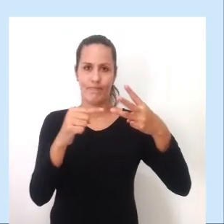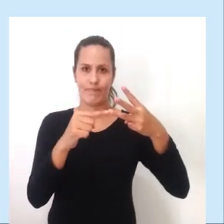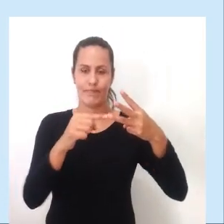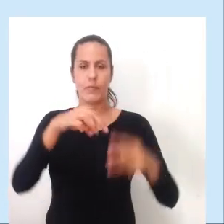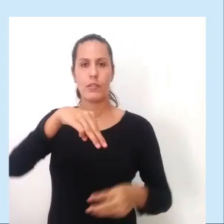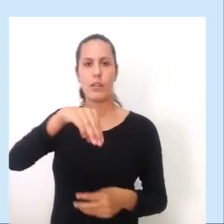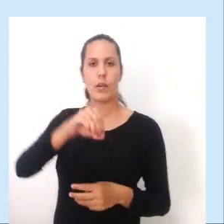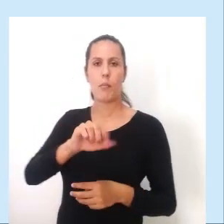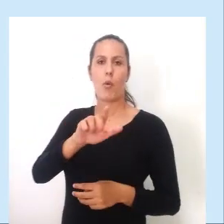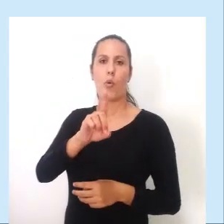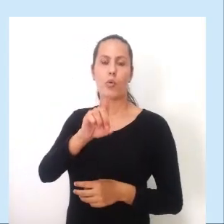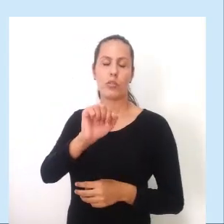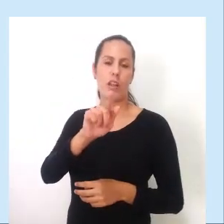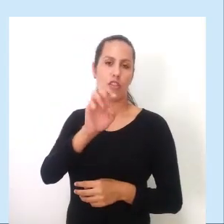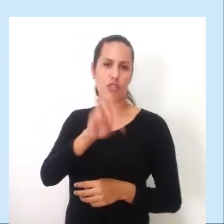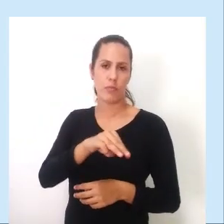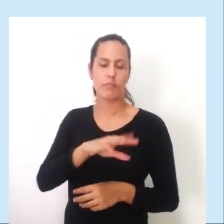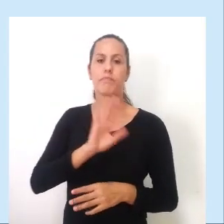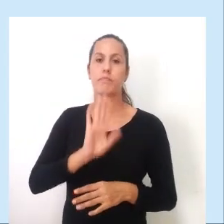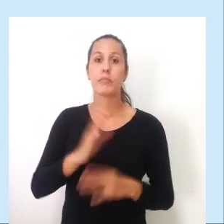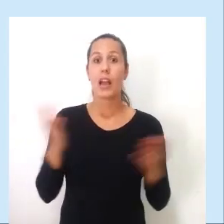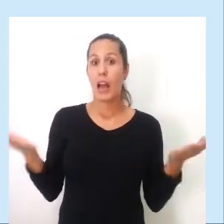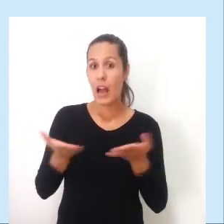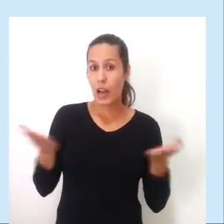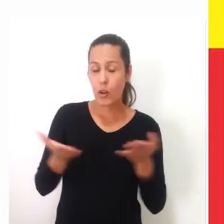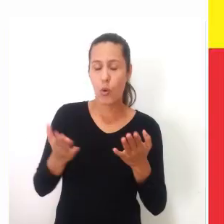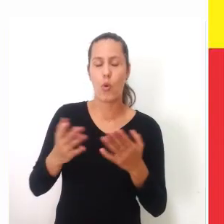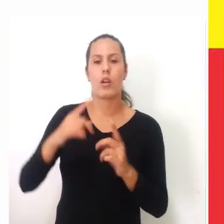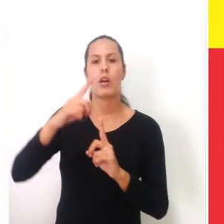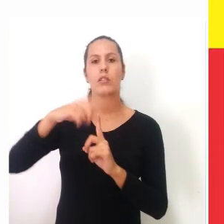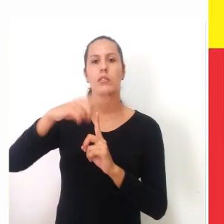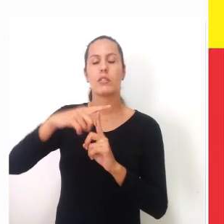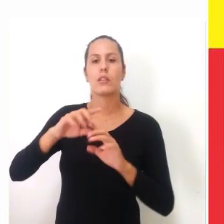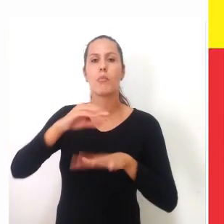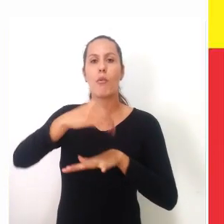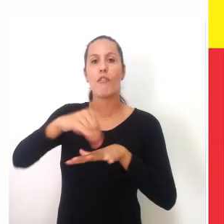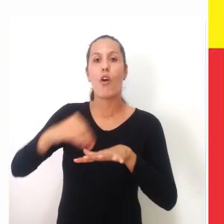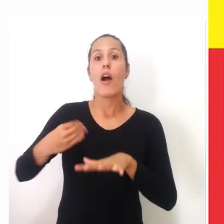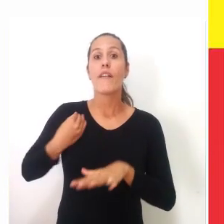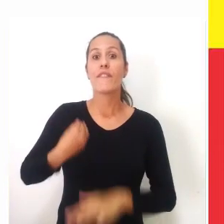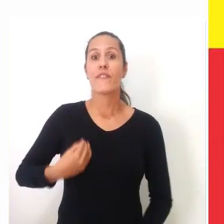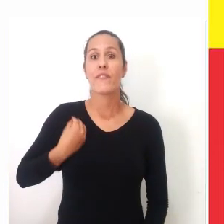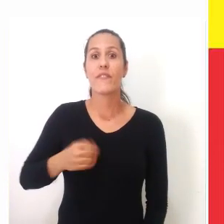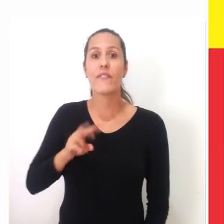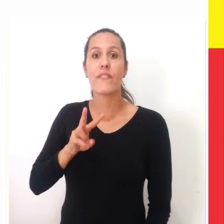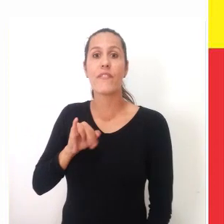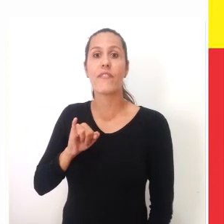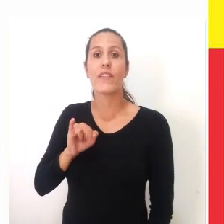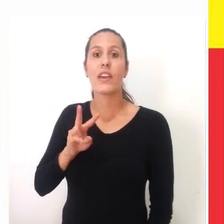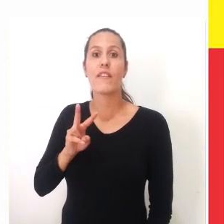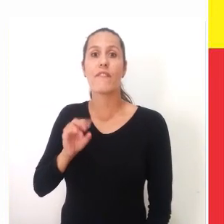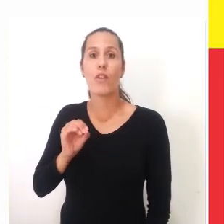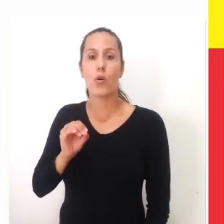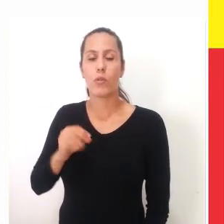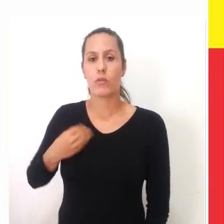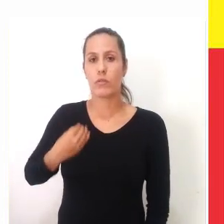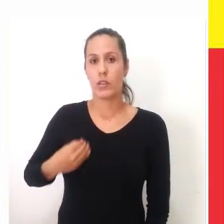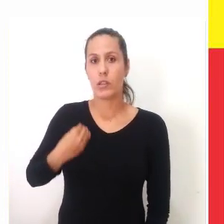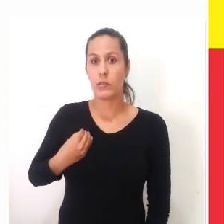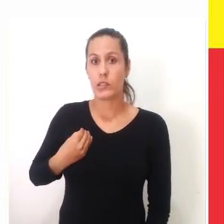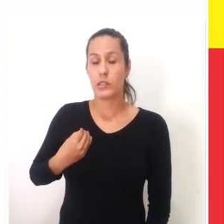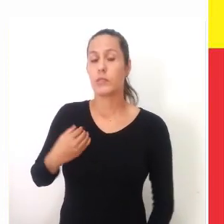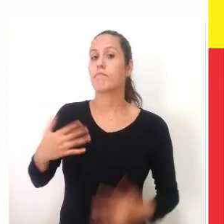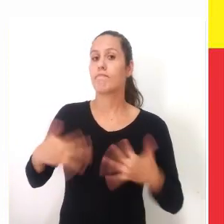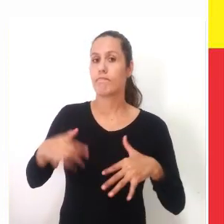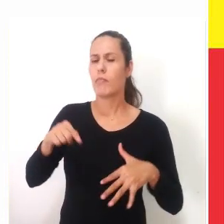de fósseis vivos. O que seria um fóssil vivo? Fóssil vivo significa que são fósseis